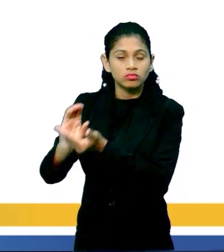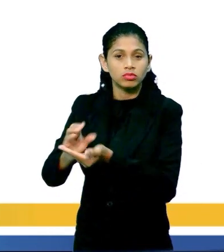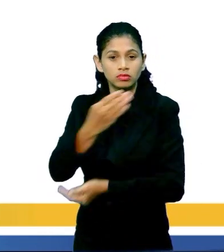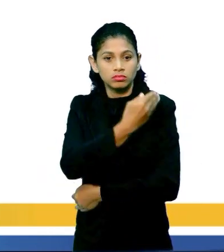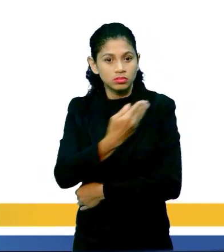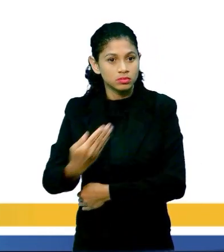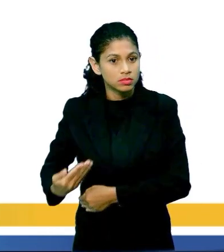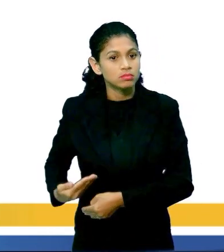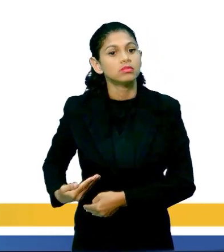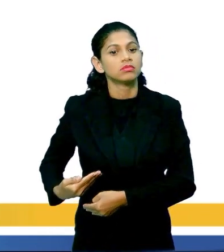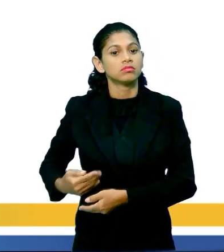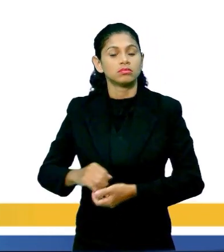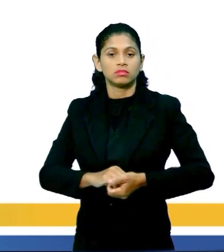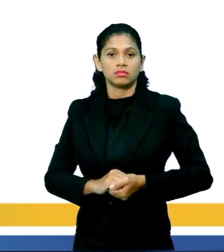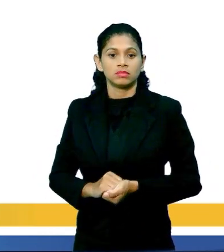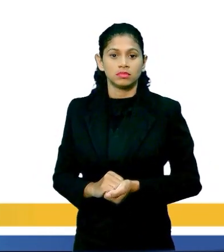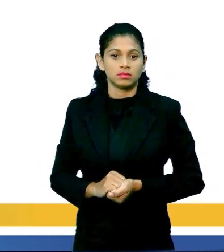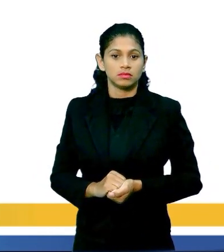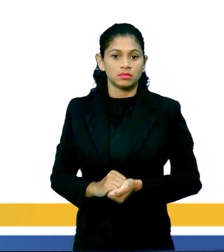outros.